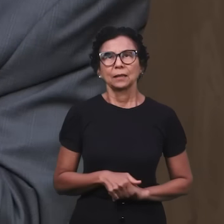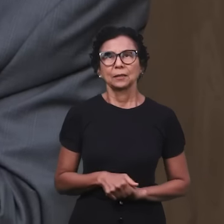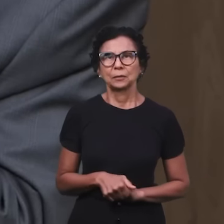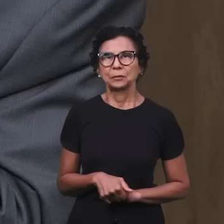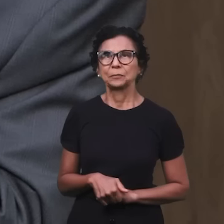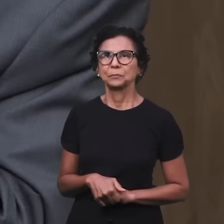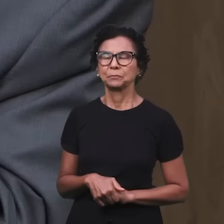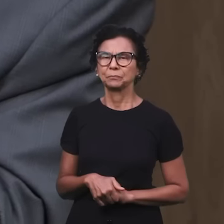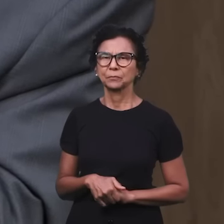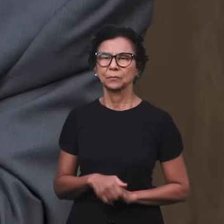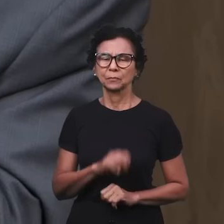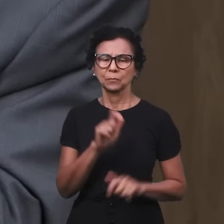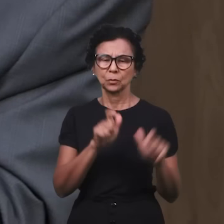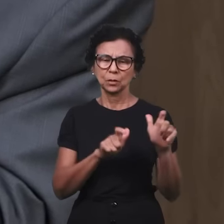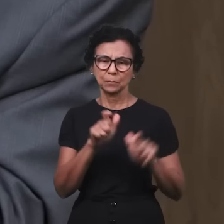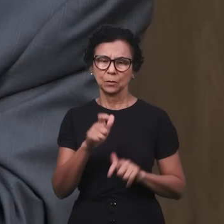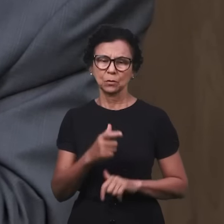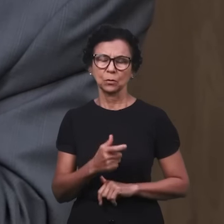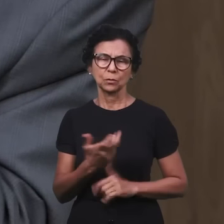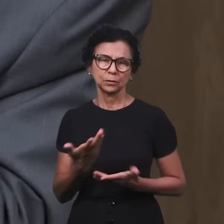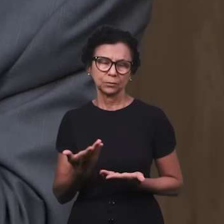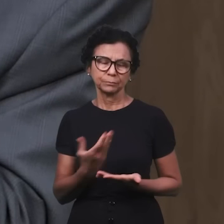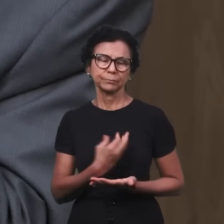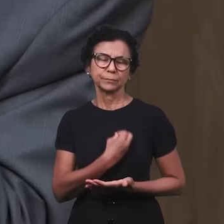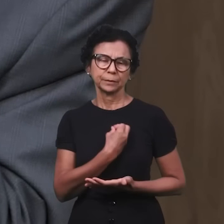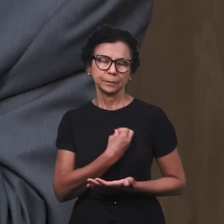personagens. Tá. Você pegou a menina,